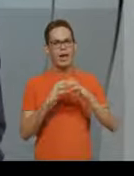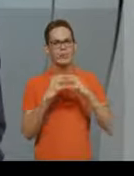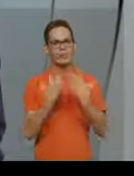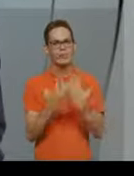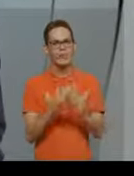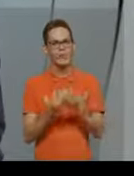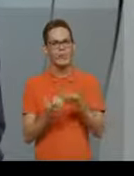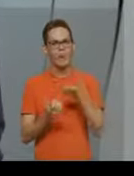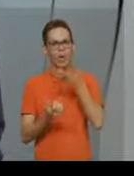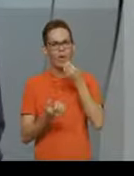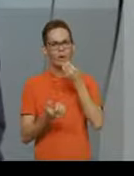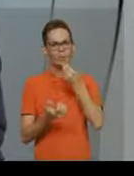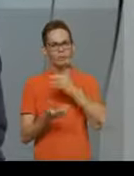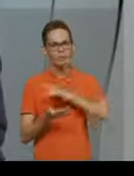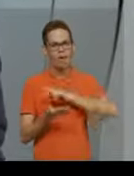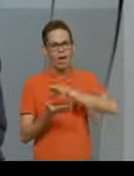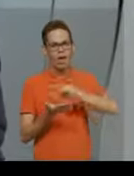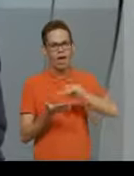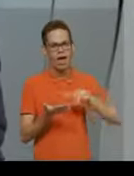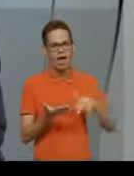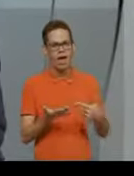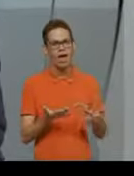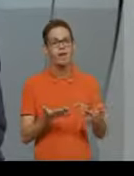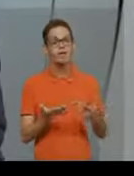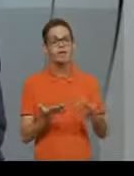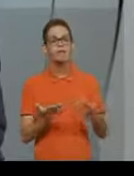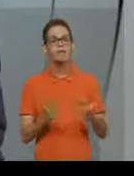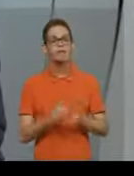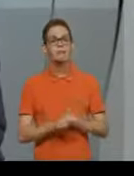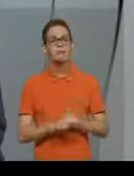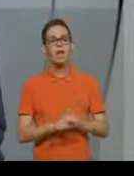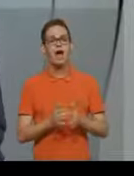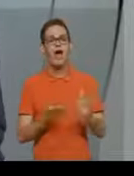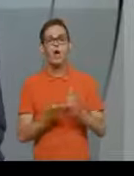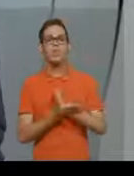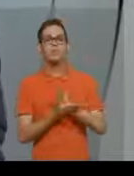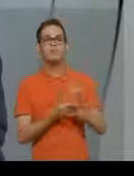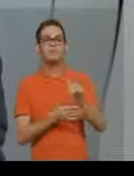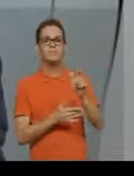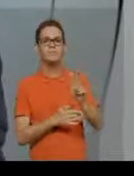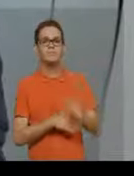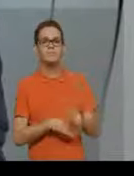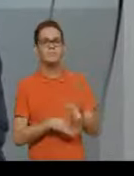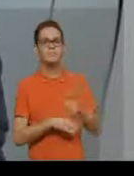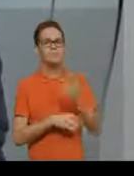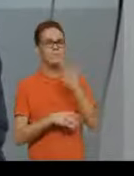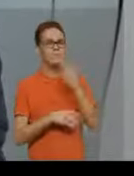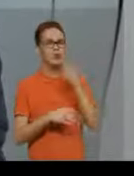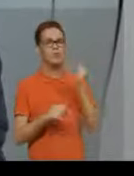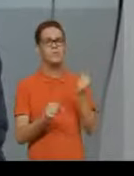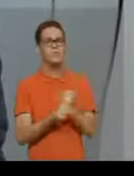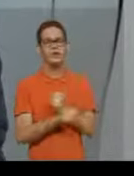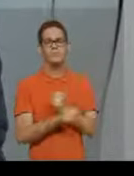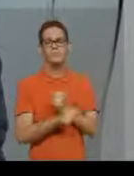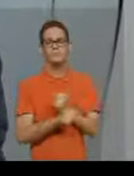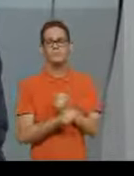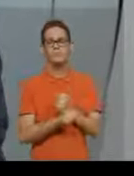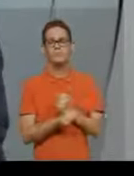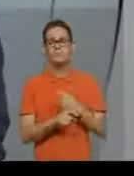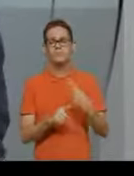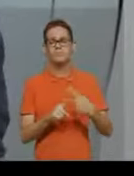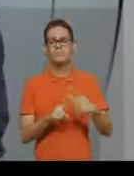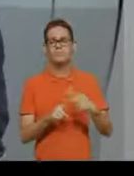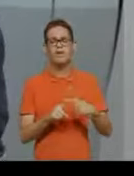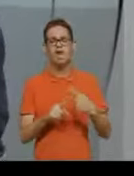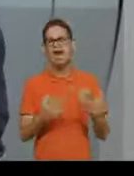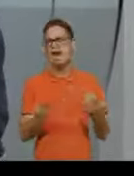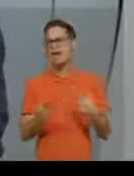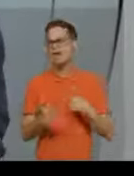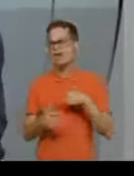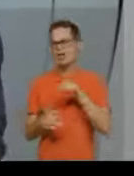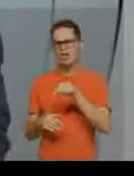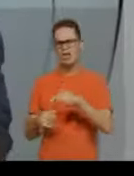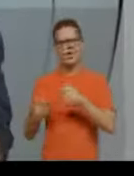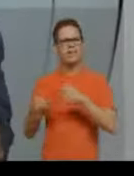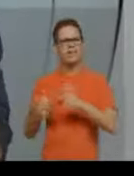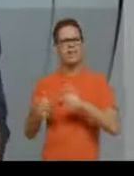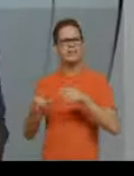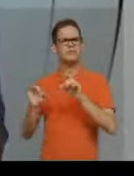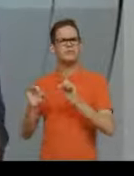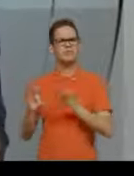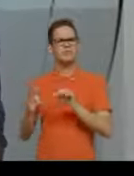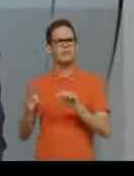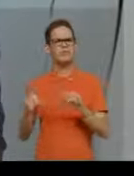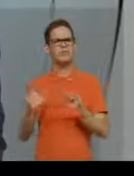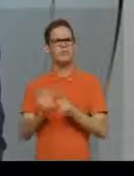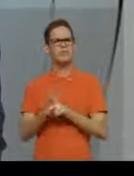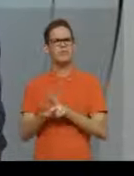achei interessante. Há muitas pessoas que condenam muito, né, Cláudia? Inclusive que, não, aqui não é lugar disso, tem que ter